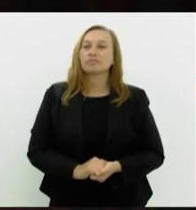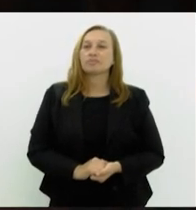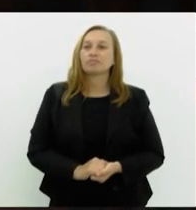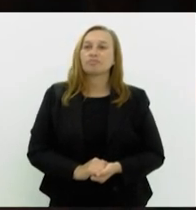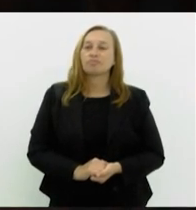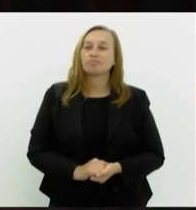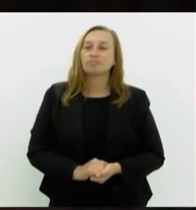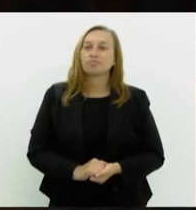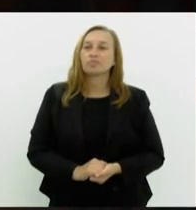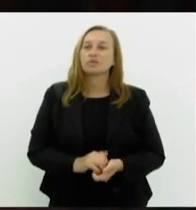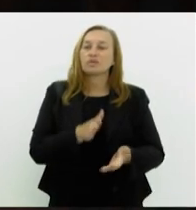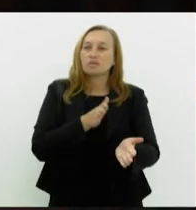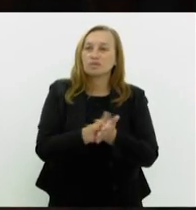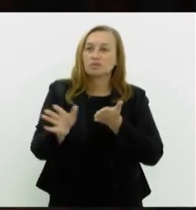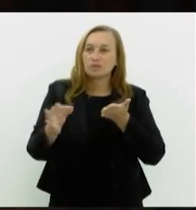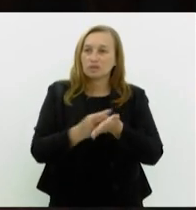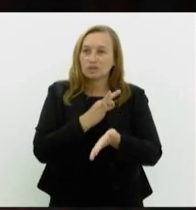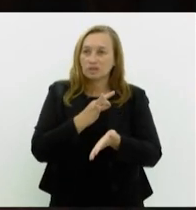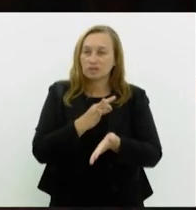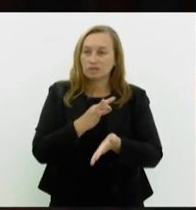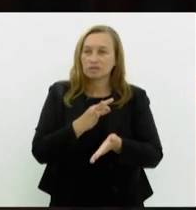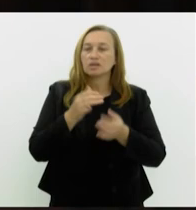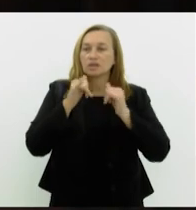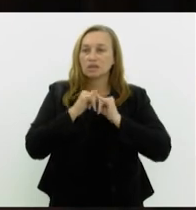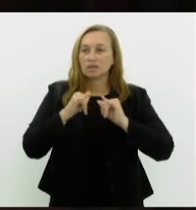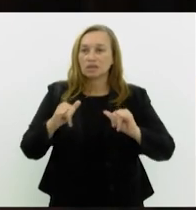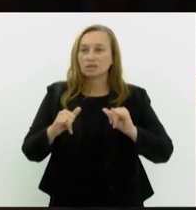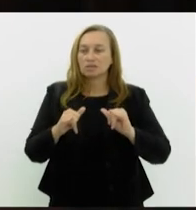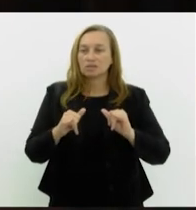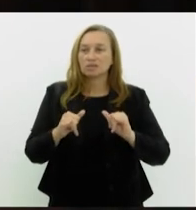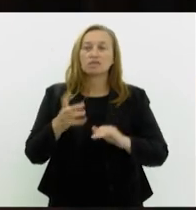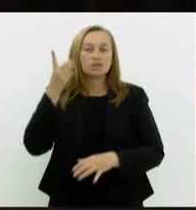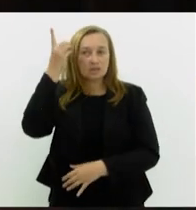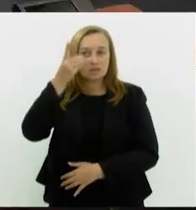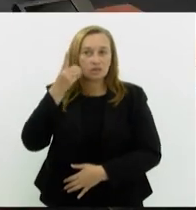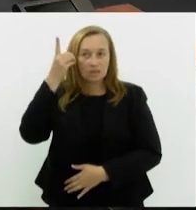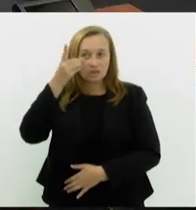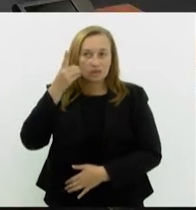Aprovado, vai a autógrafo para a declaração de voto, deputado